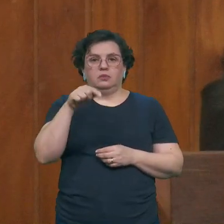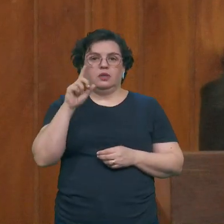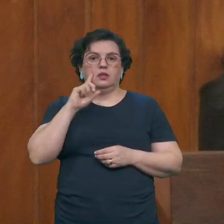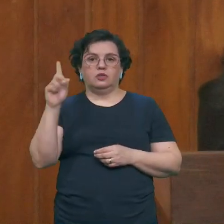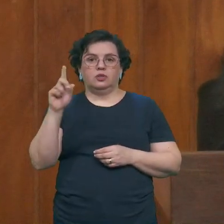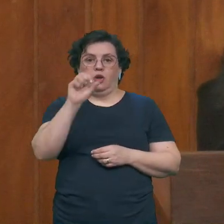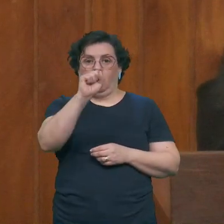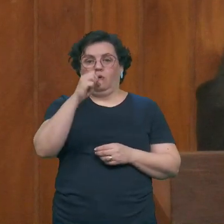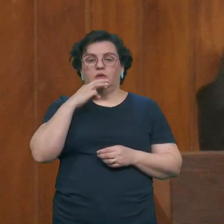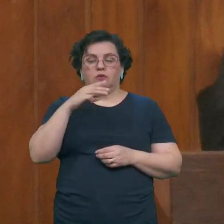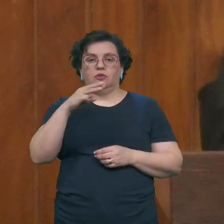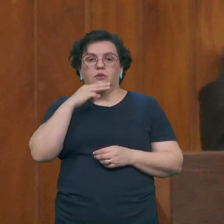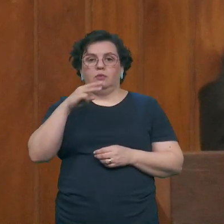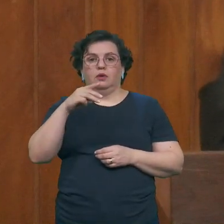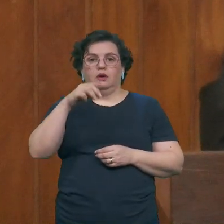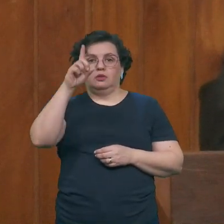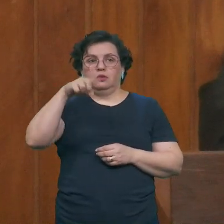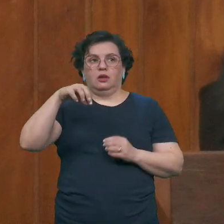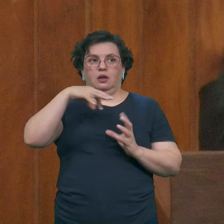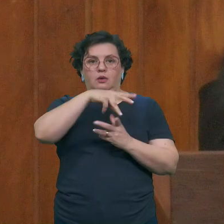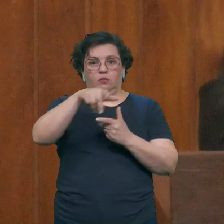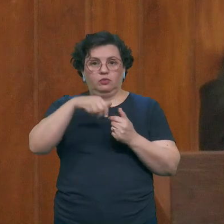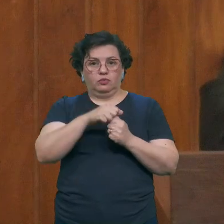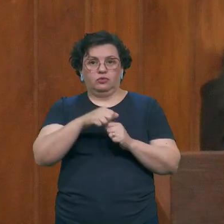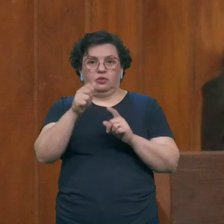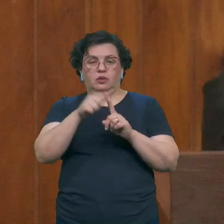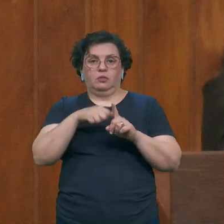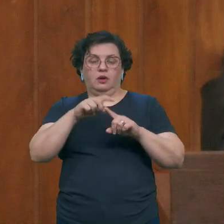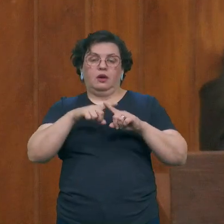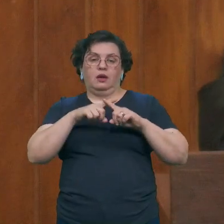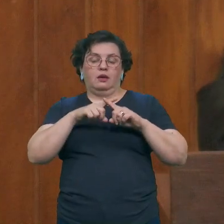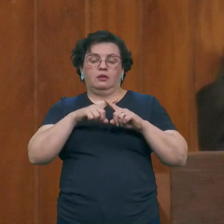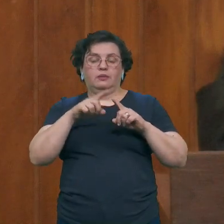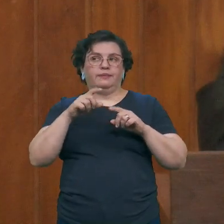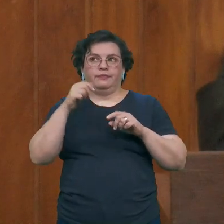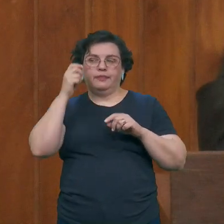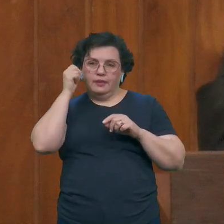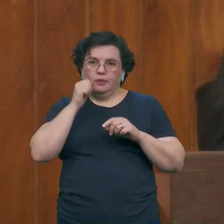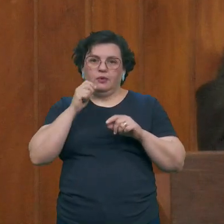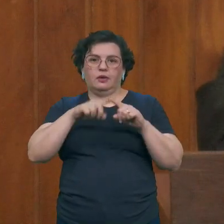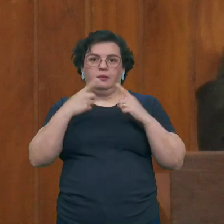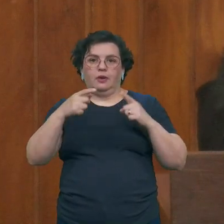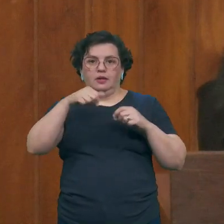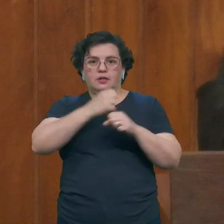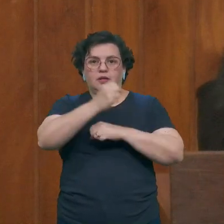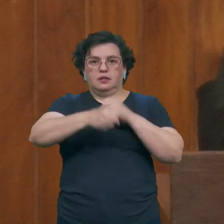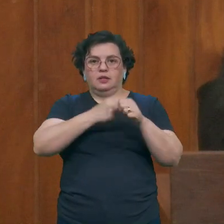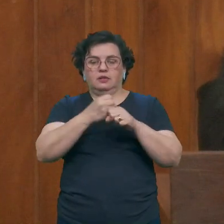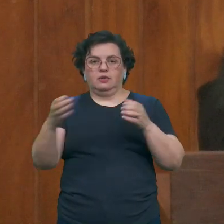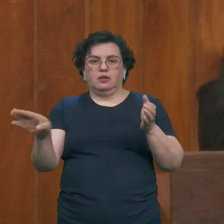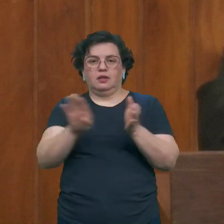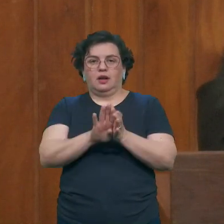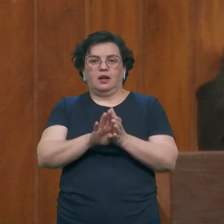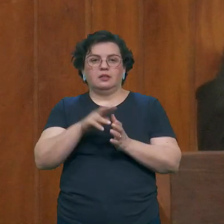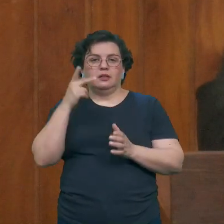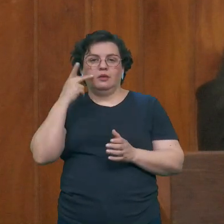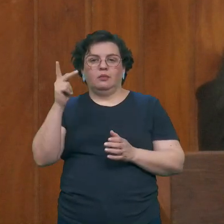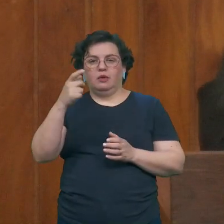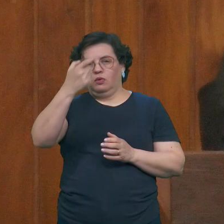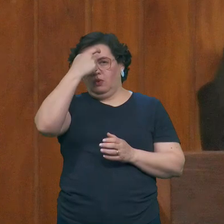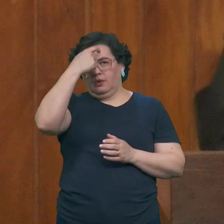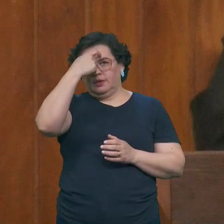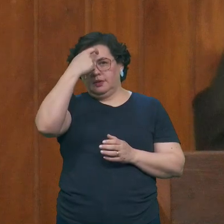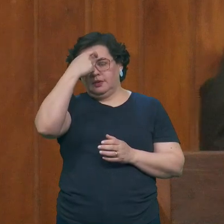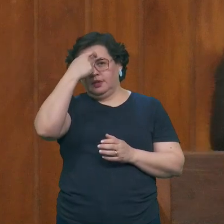de março, né? Mas que em tempo, nesse ano, traz aí essa linda homenagem para essas guerreiras aqui